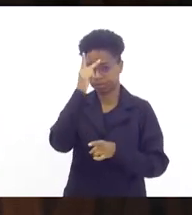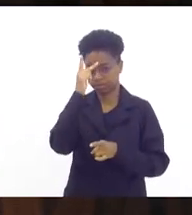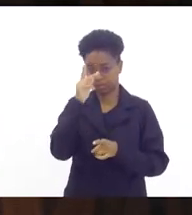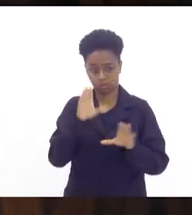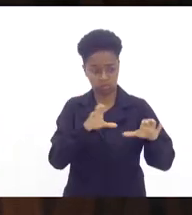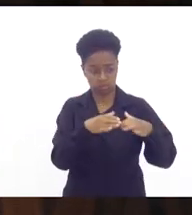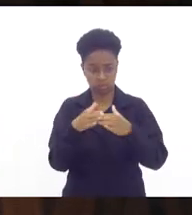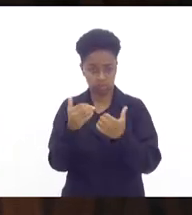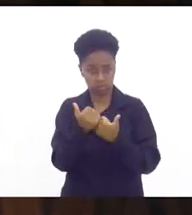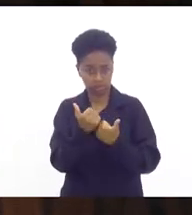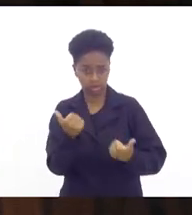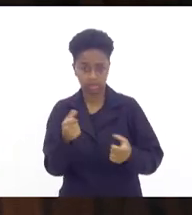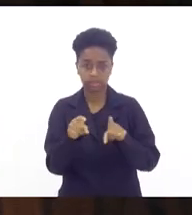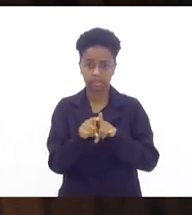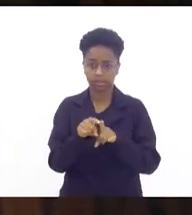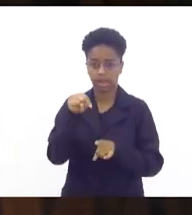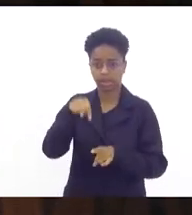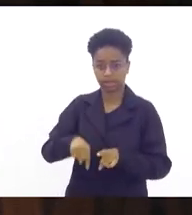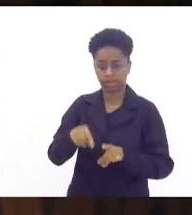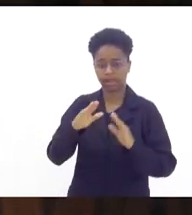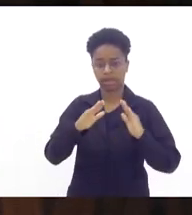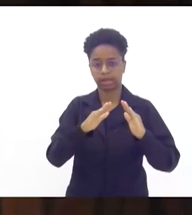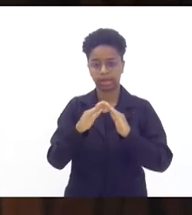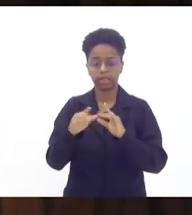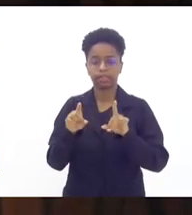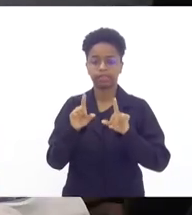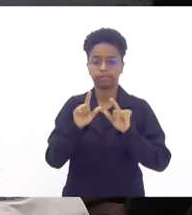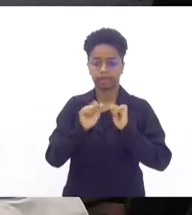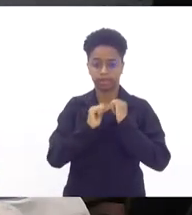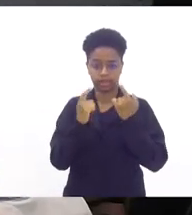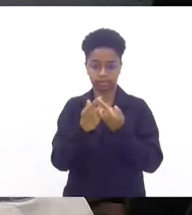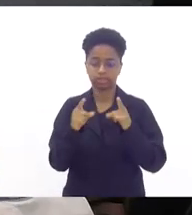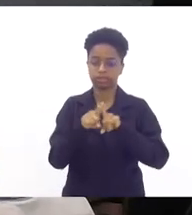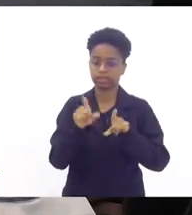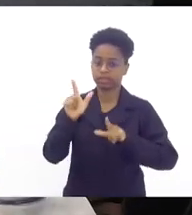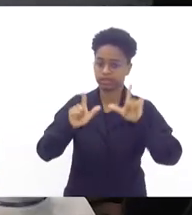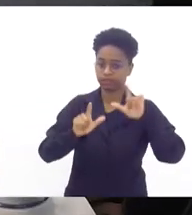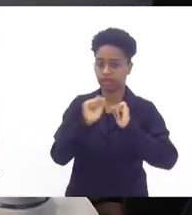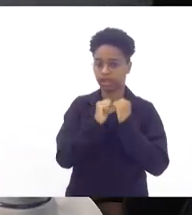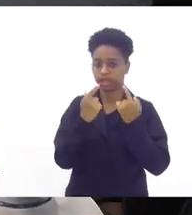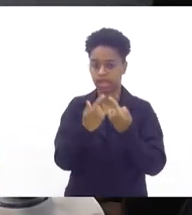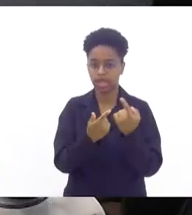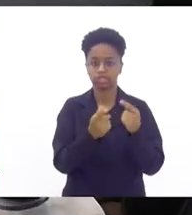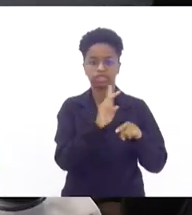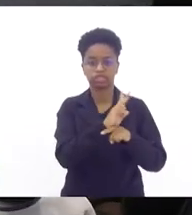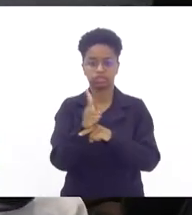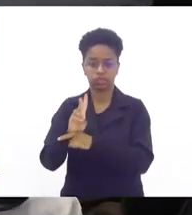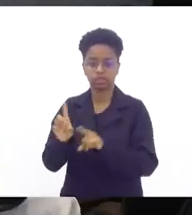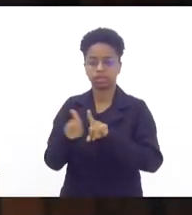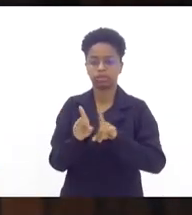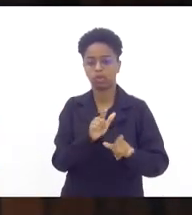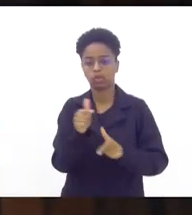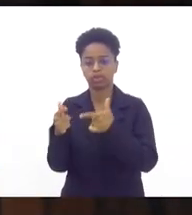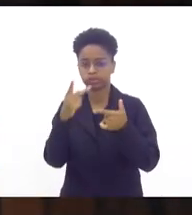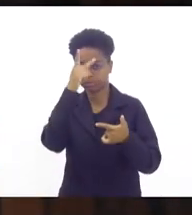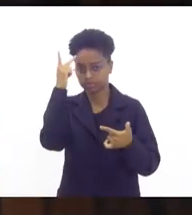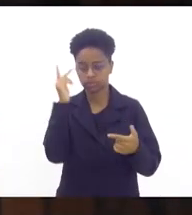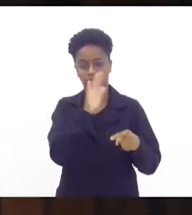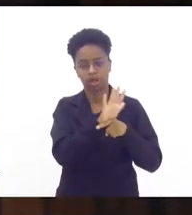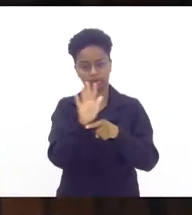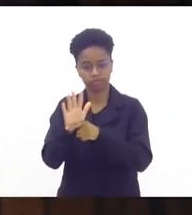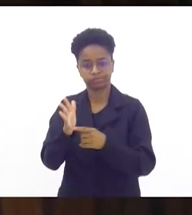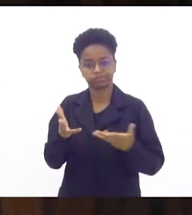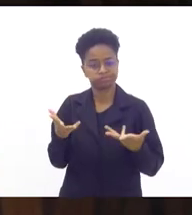ao pessoal da casa TV elege segurança e outros que contribuíram para o sucesso dessa audiência